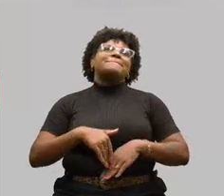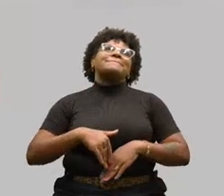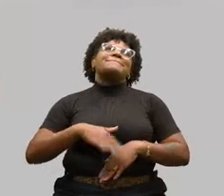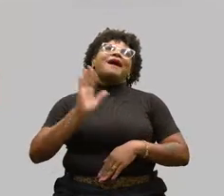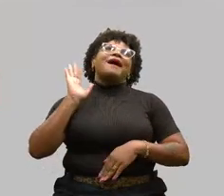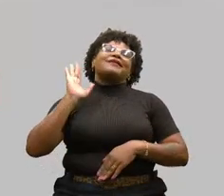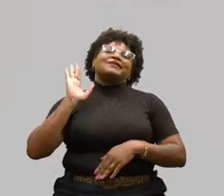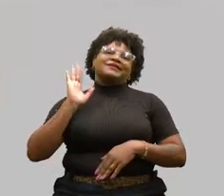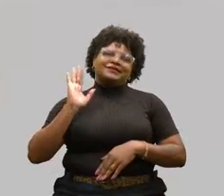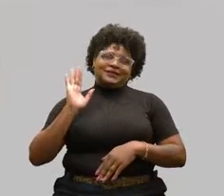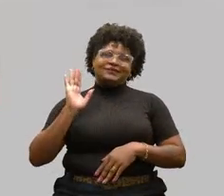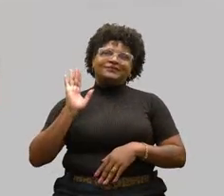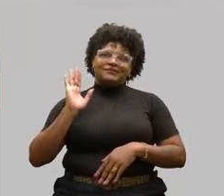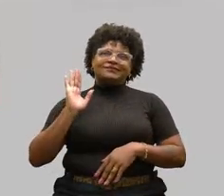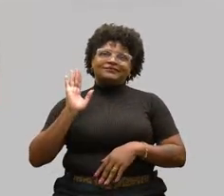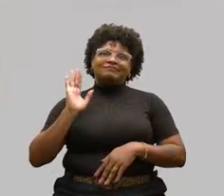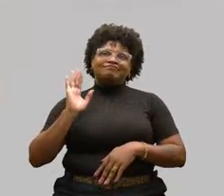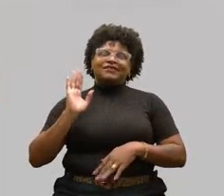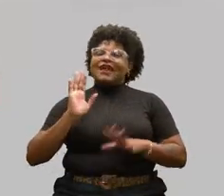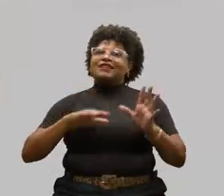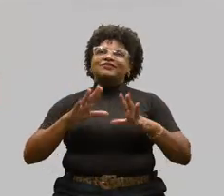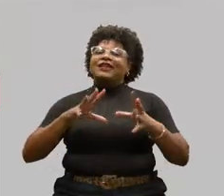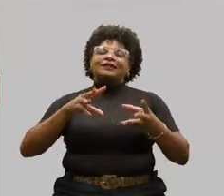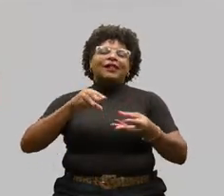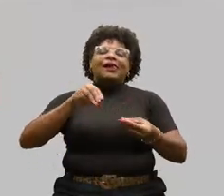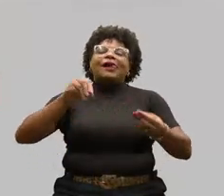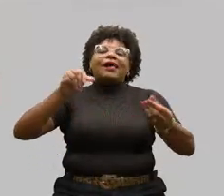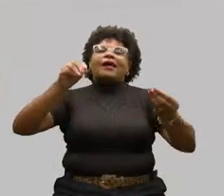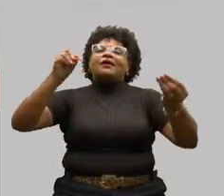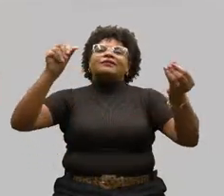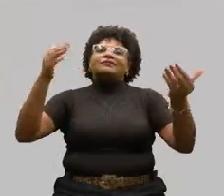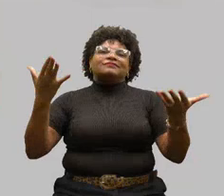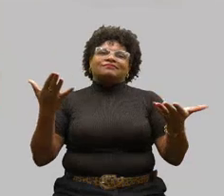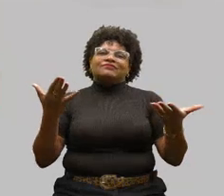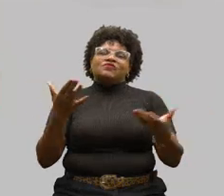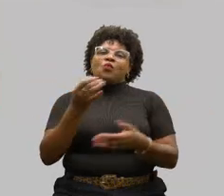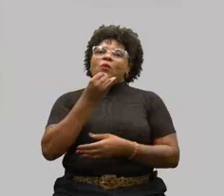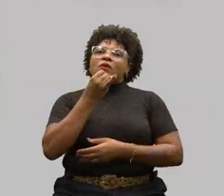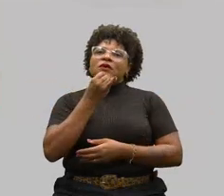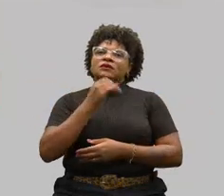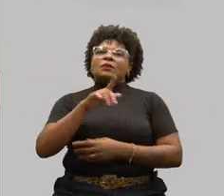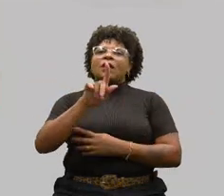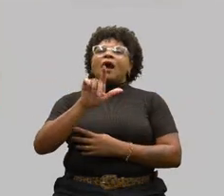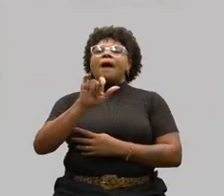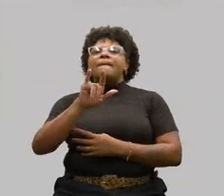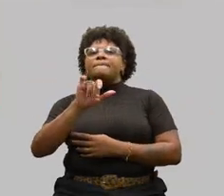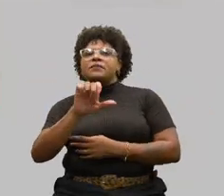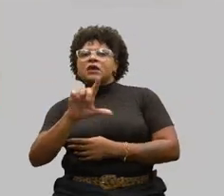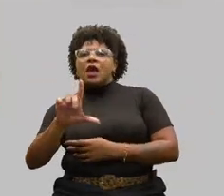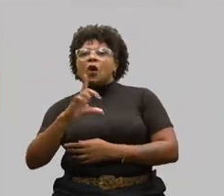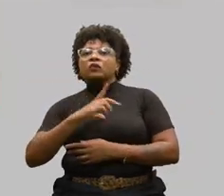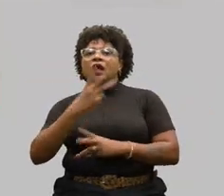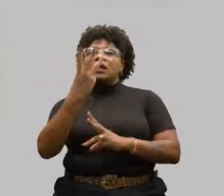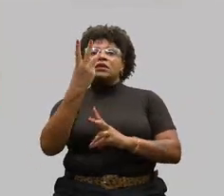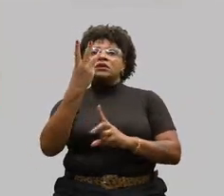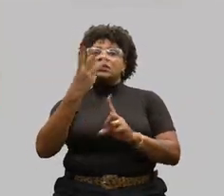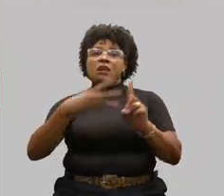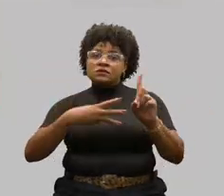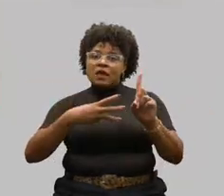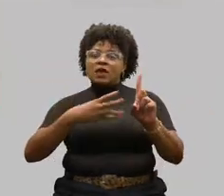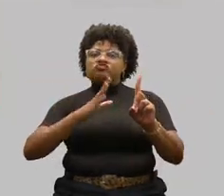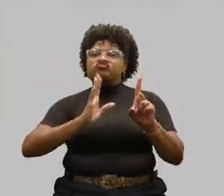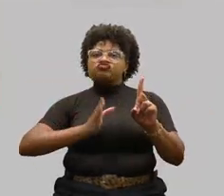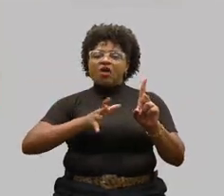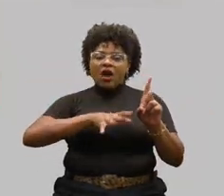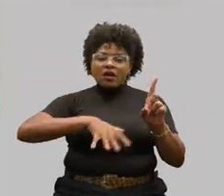muitas vezes não tangível eu falo o Gabriel tá na área conosco tem três quatro meses o que a nossa área já ficou